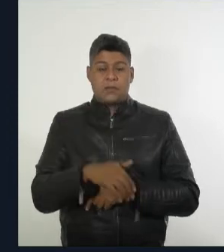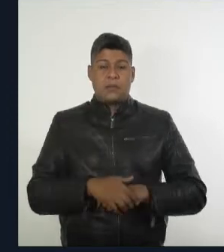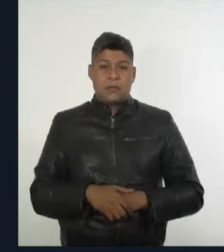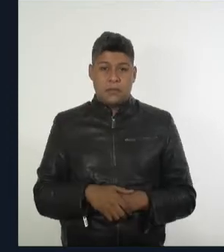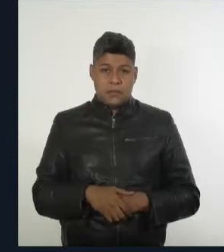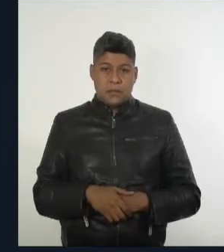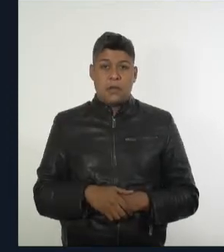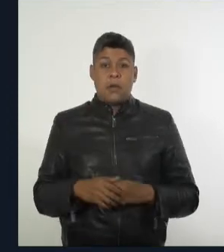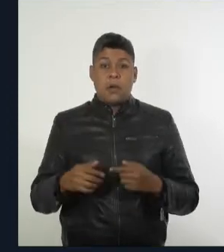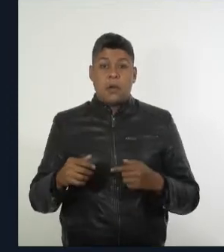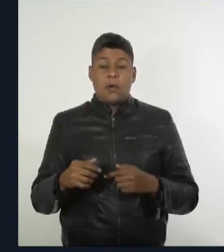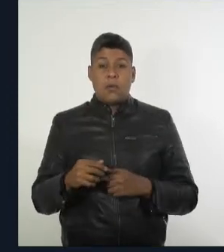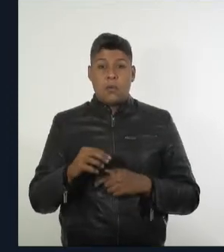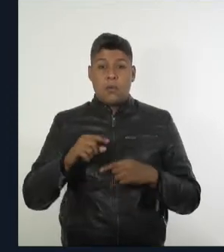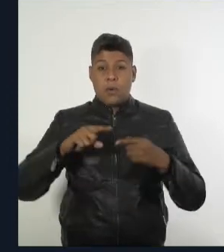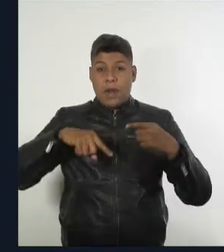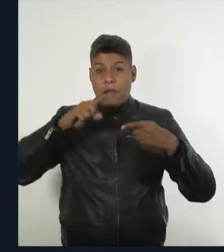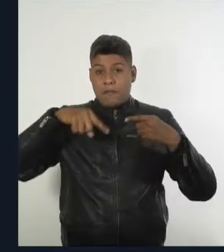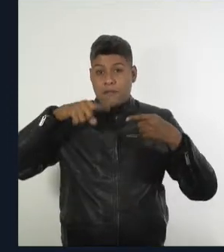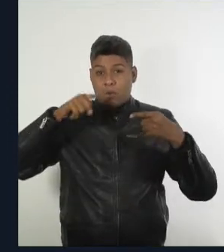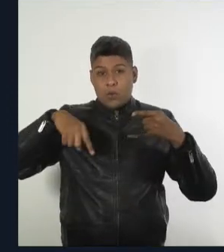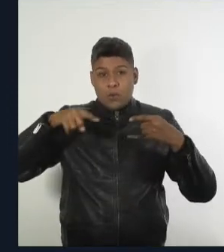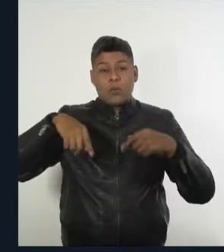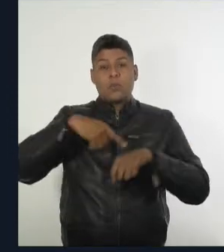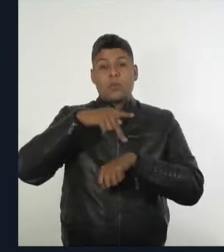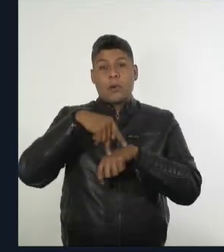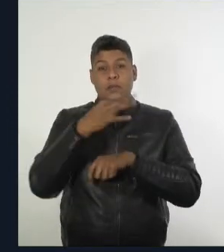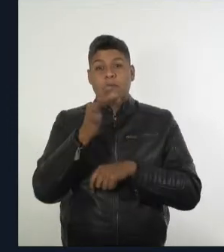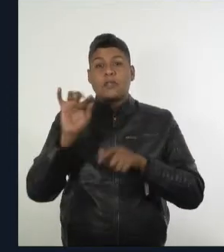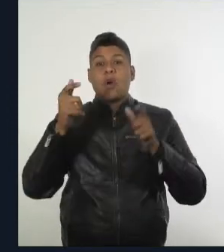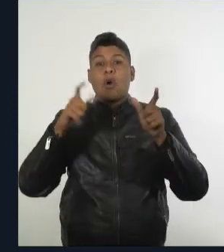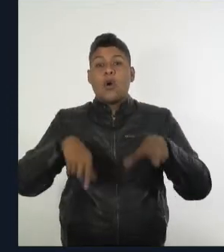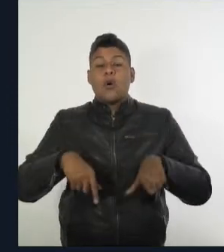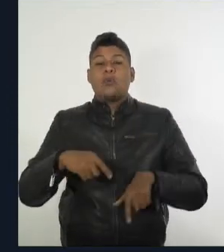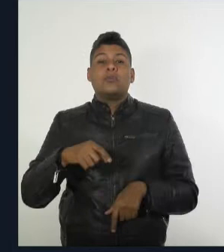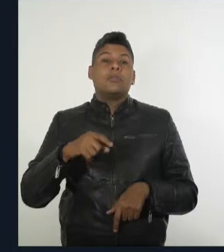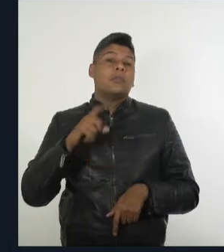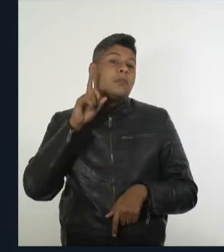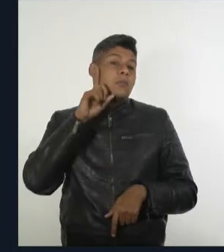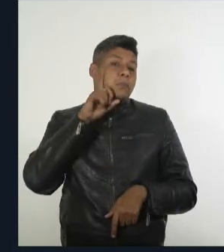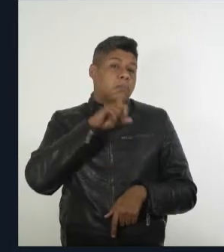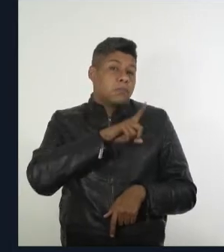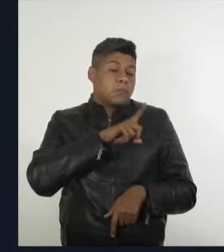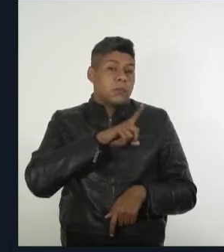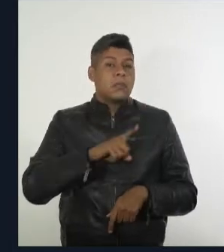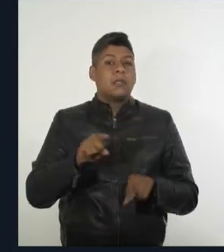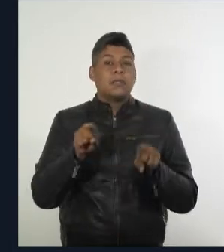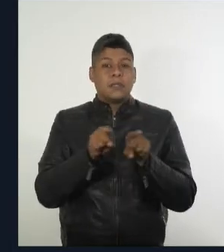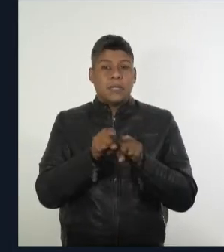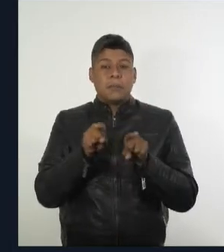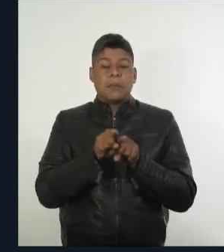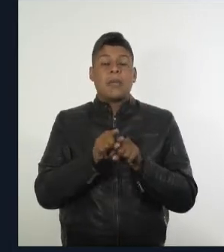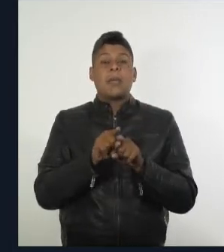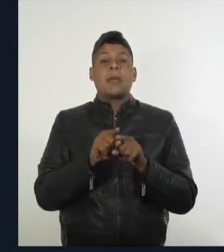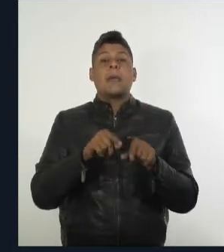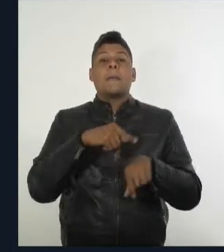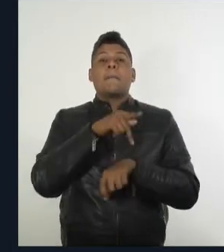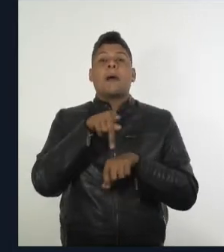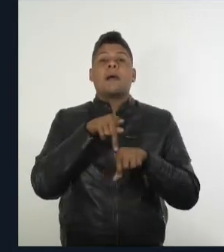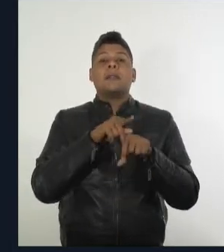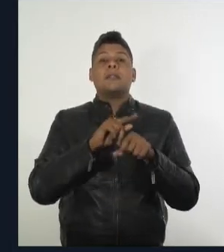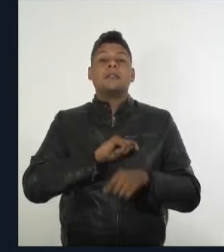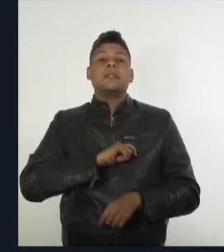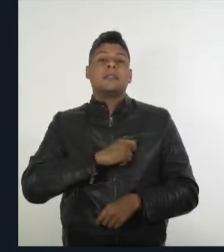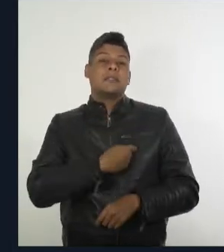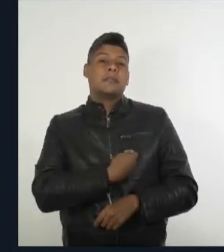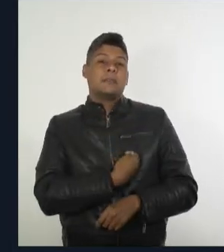nítido no gráfico da França, ocorreu nos Estados Unidos e ocorreu na Espanha, quer dizer, rapidamente,